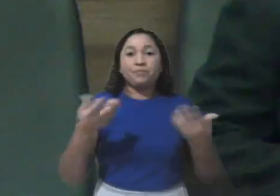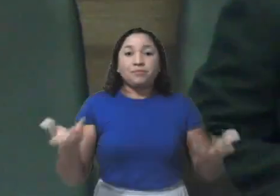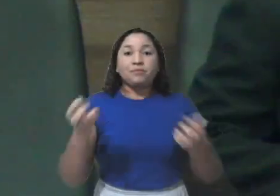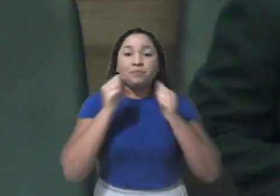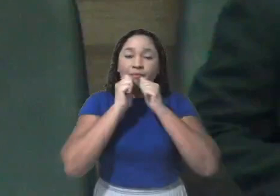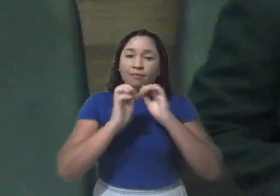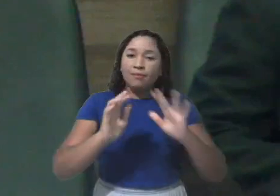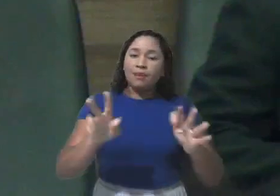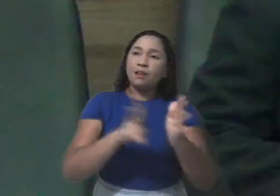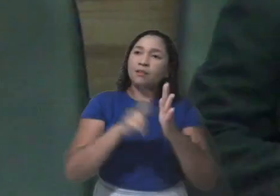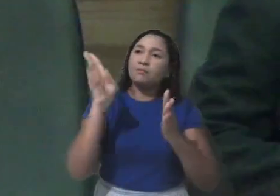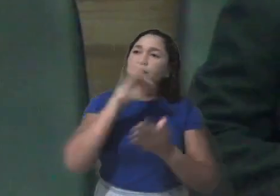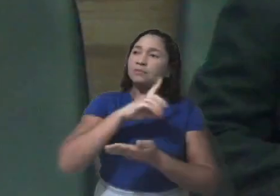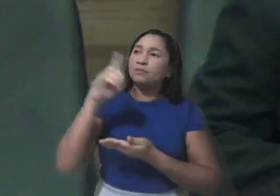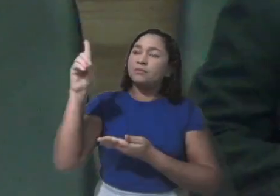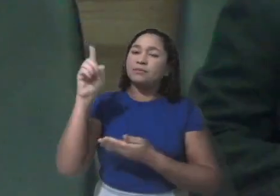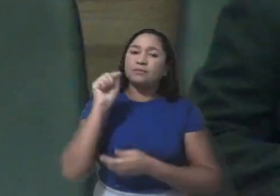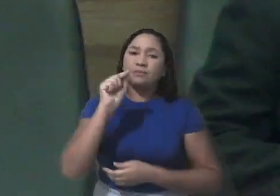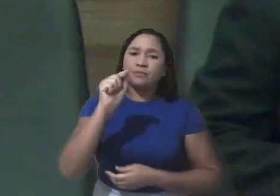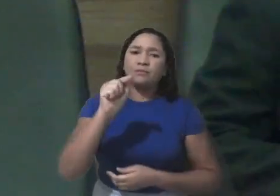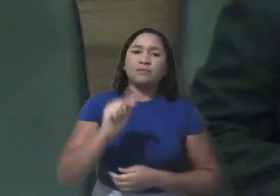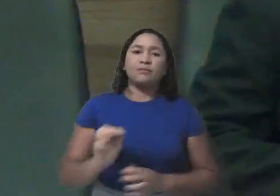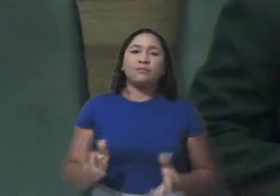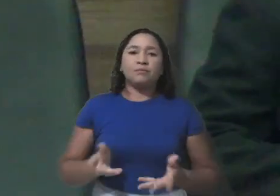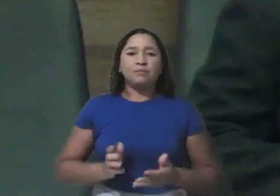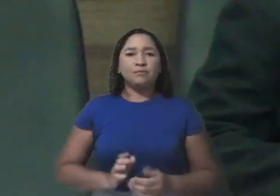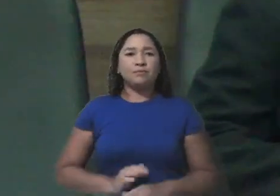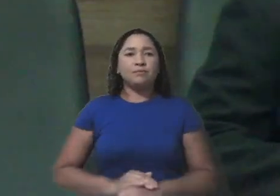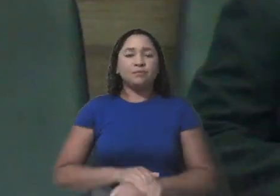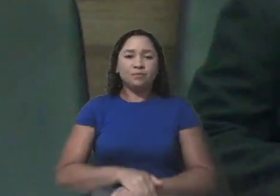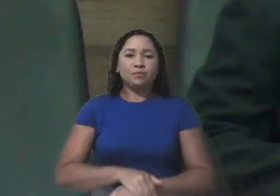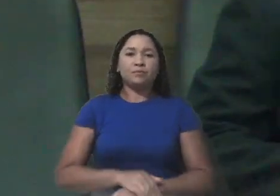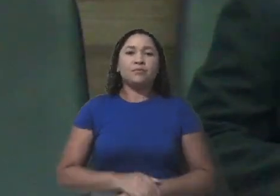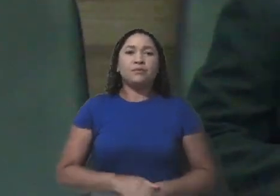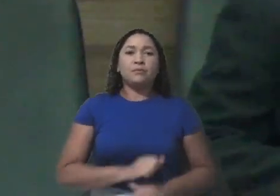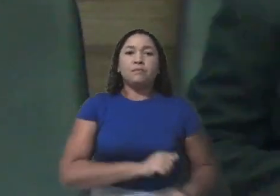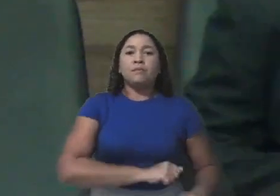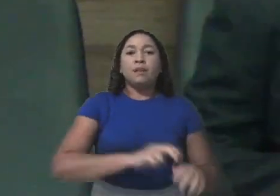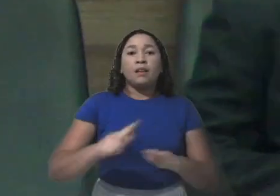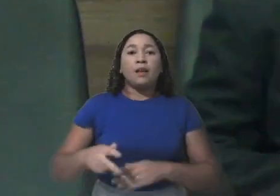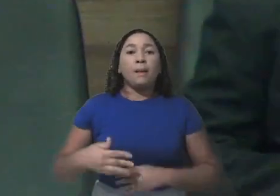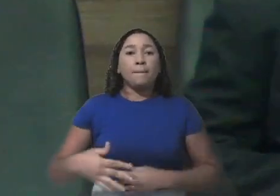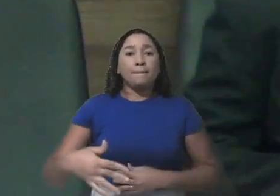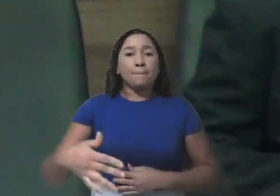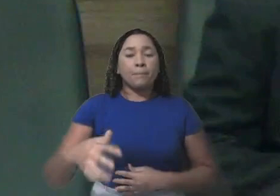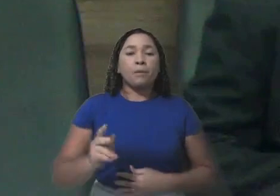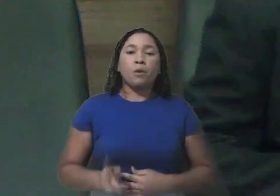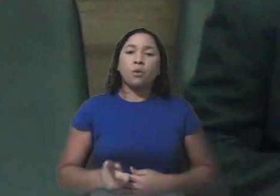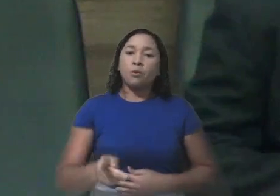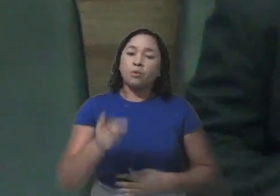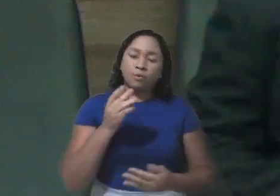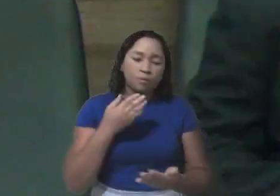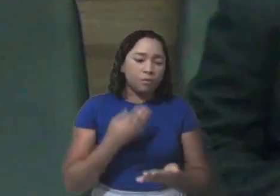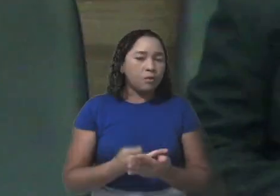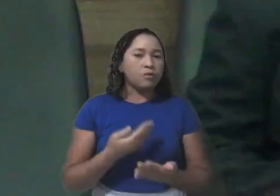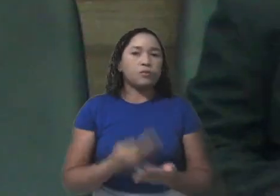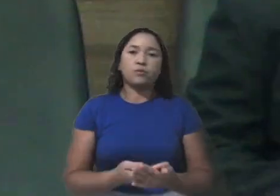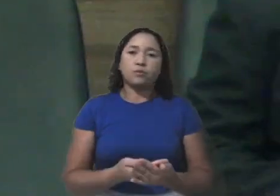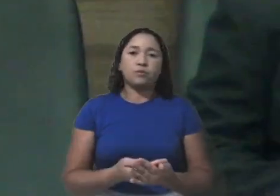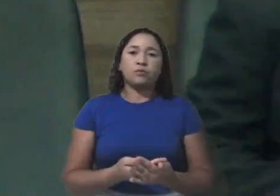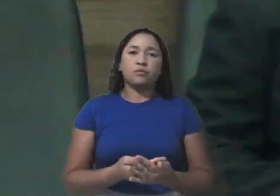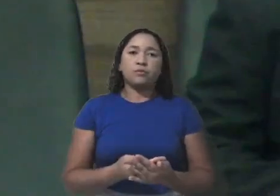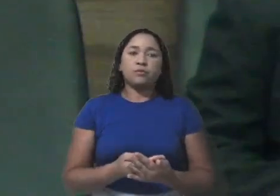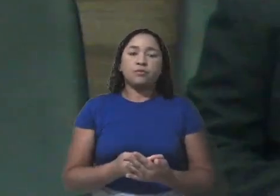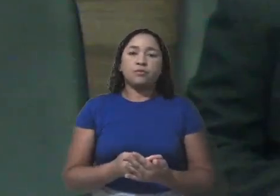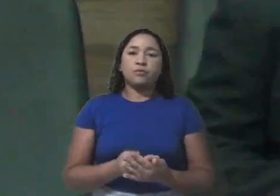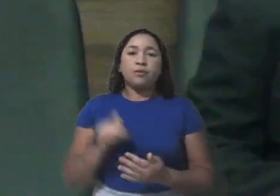você nesta noite. Na próxima semana, estará dando a continuidade desse estudo, que é de bom proveito para os